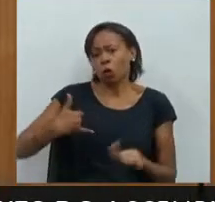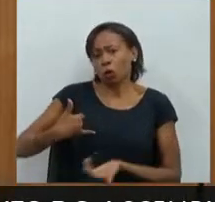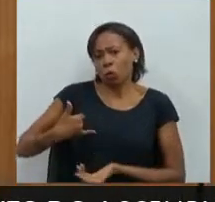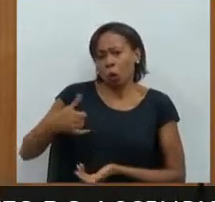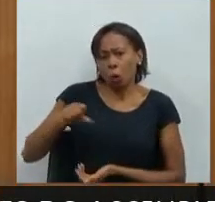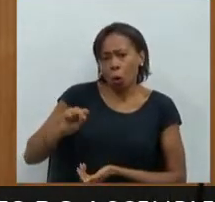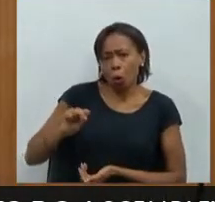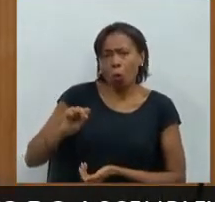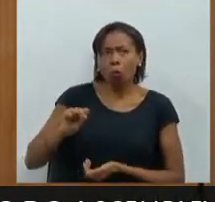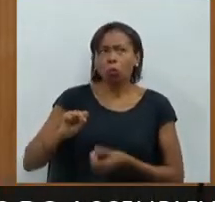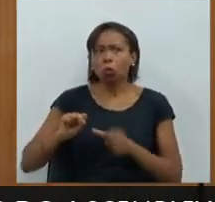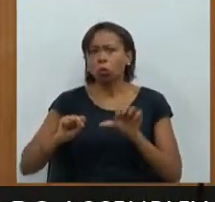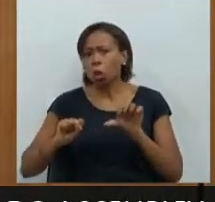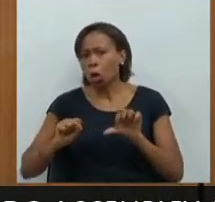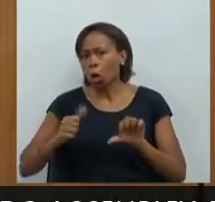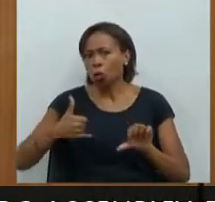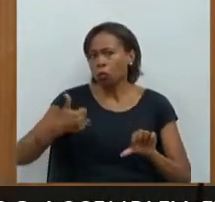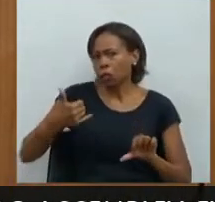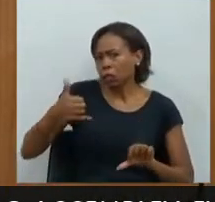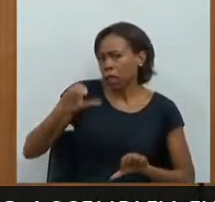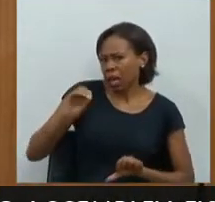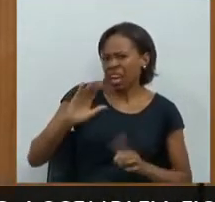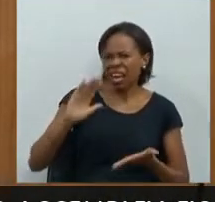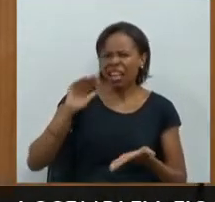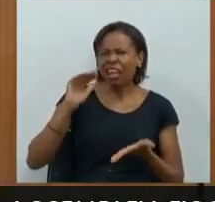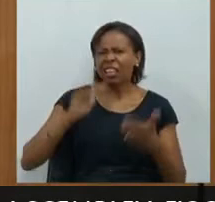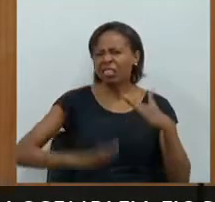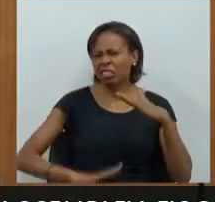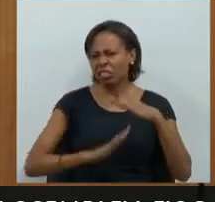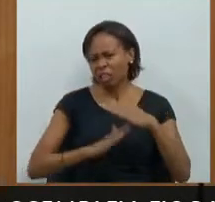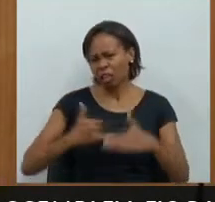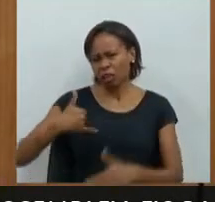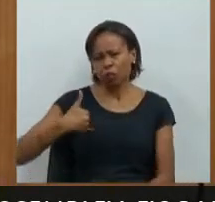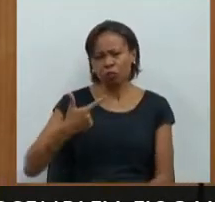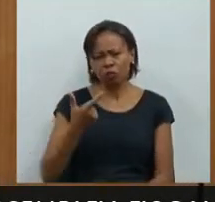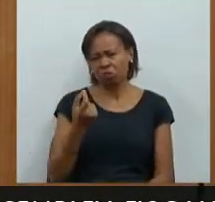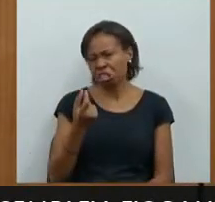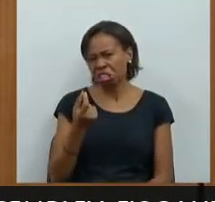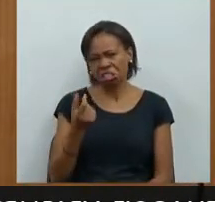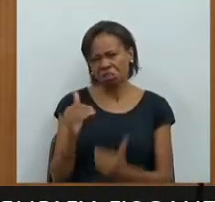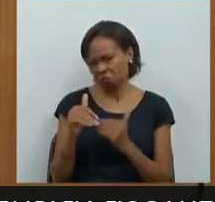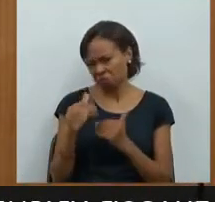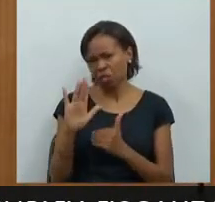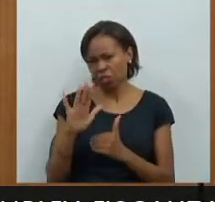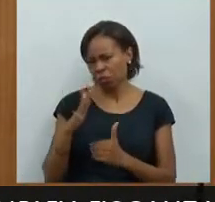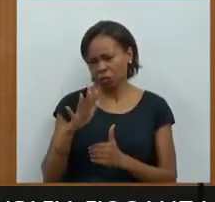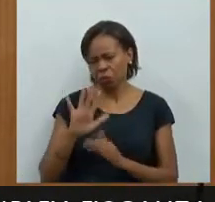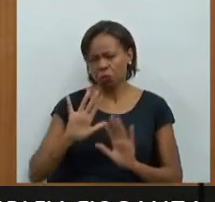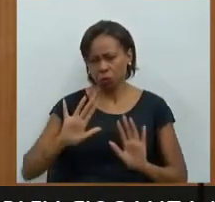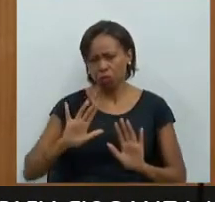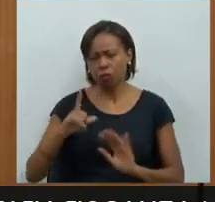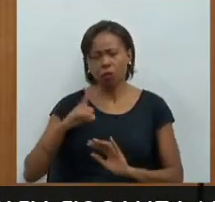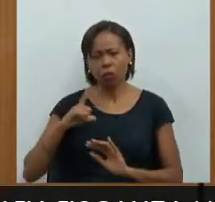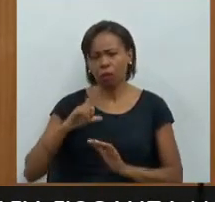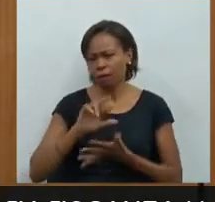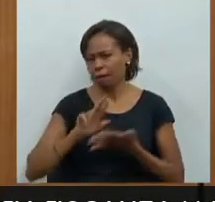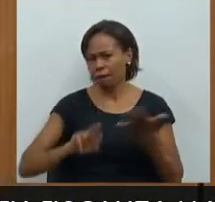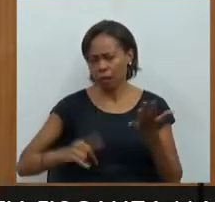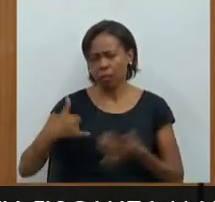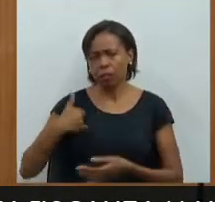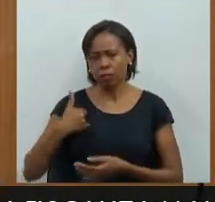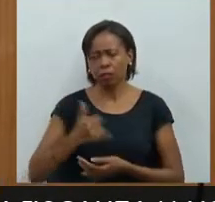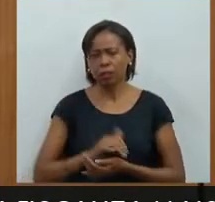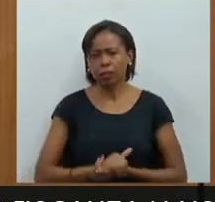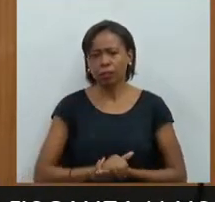10 anos, até 20 e poucos anos, enfim, não tem assim um término específico, né? Nem de início nem de